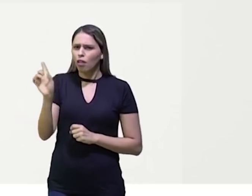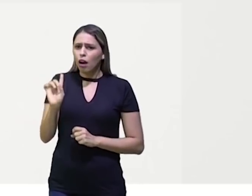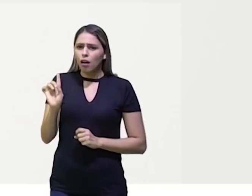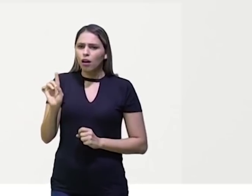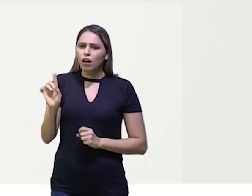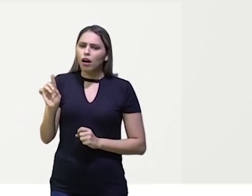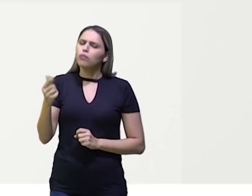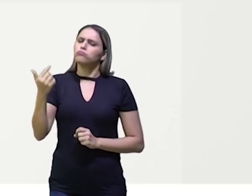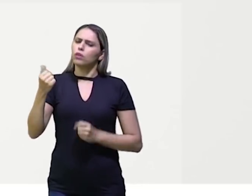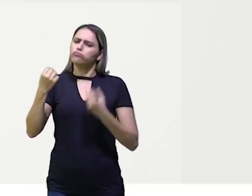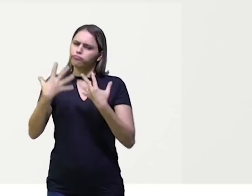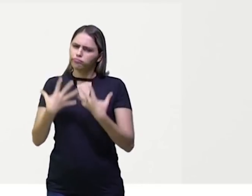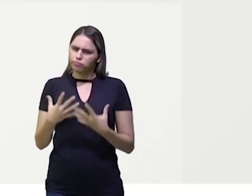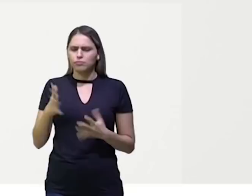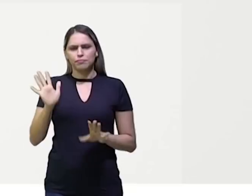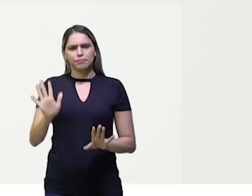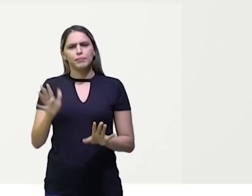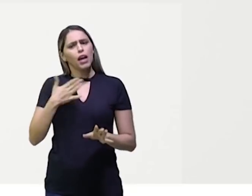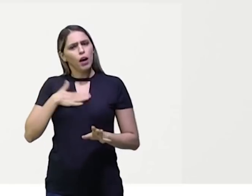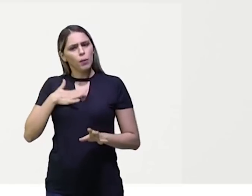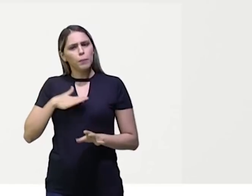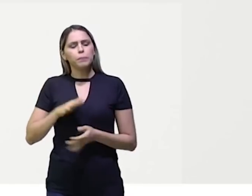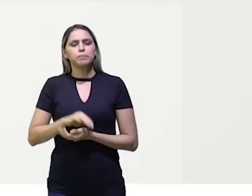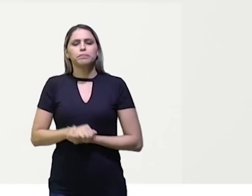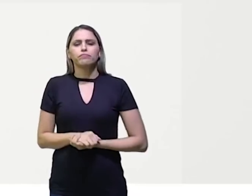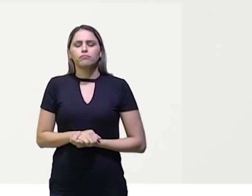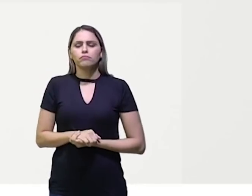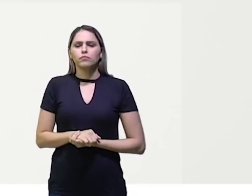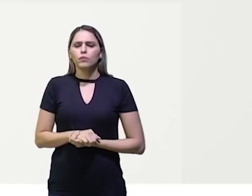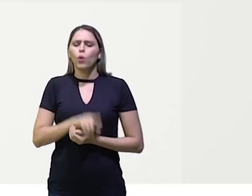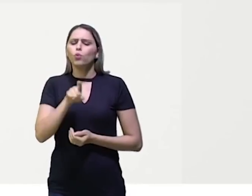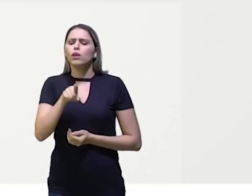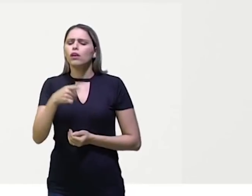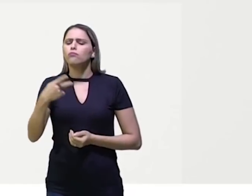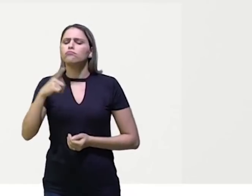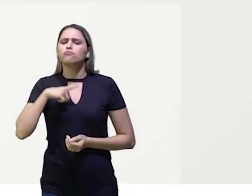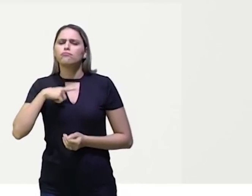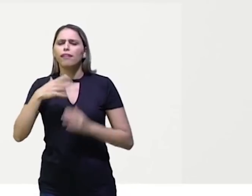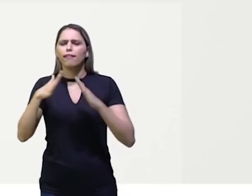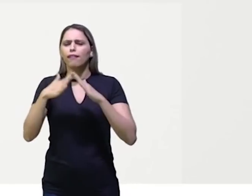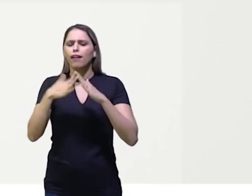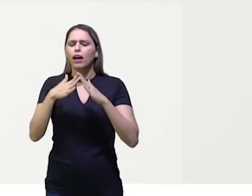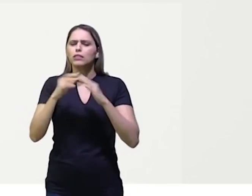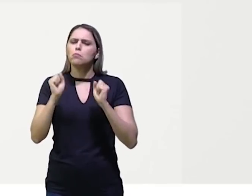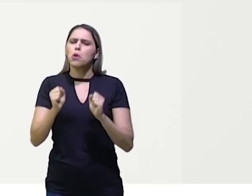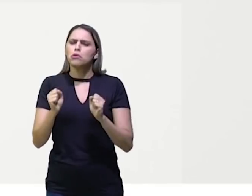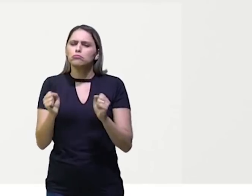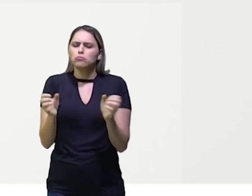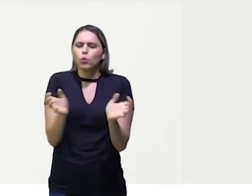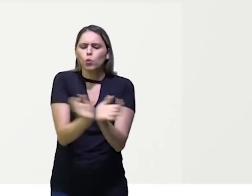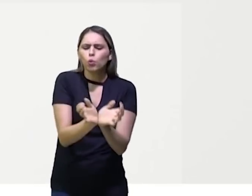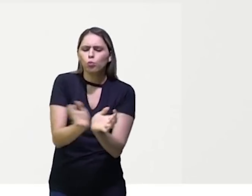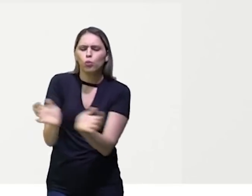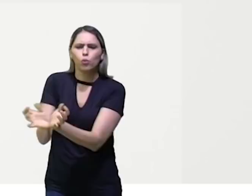dar mais um exemplo. O que é que você tem aí na sua casa que pode formar par? O que você usa? O